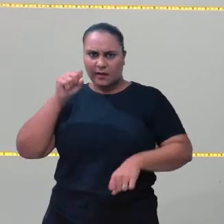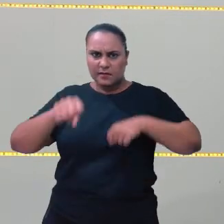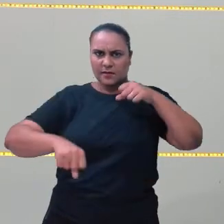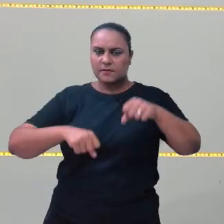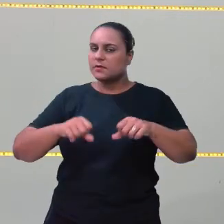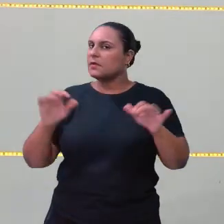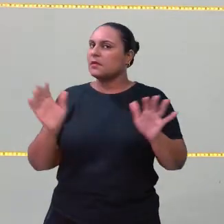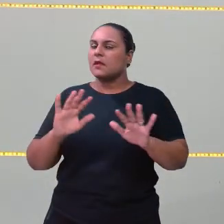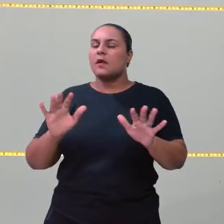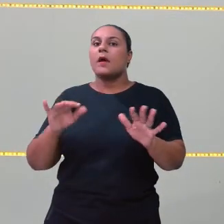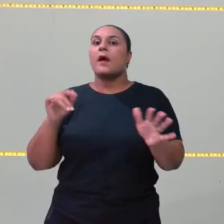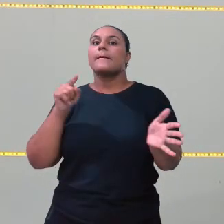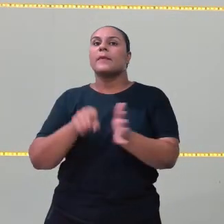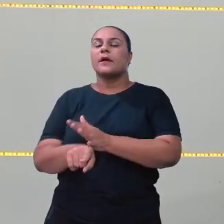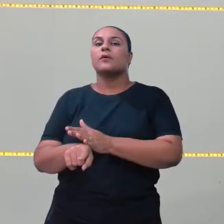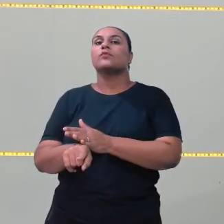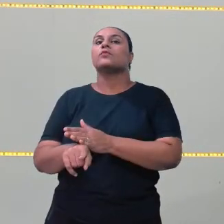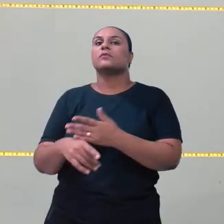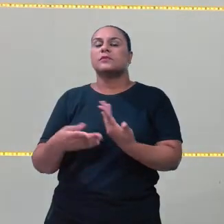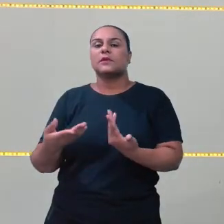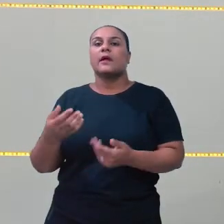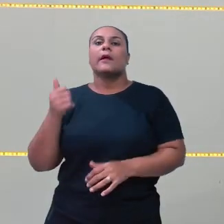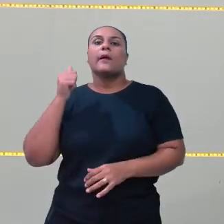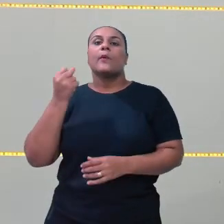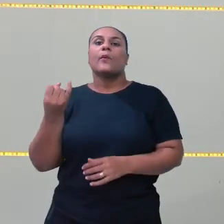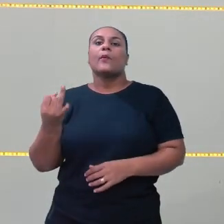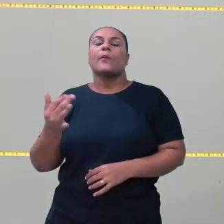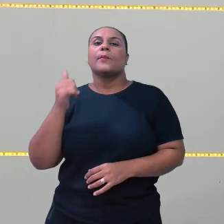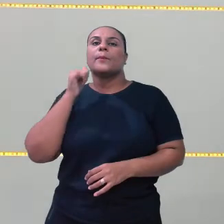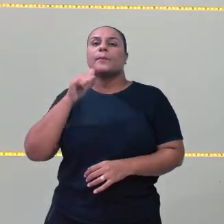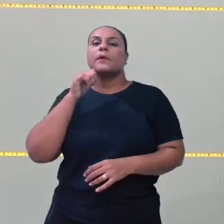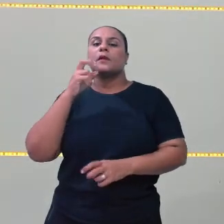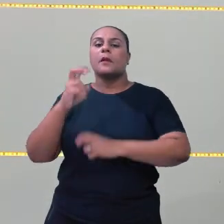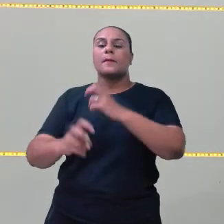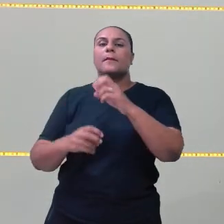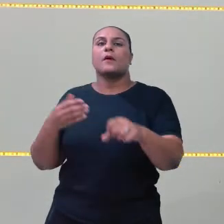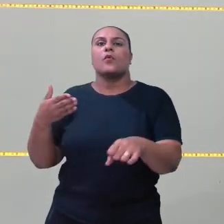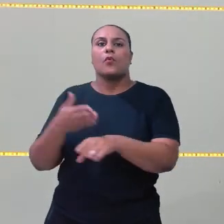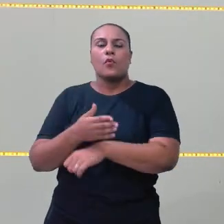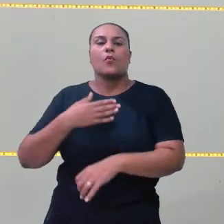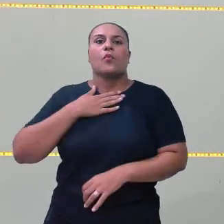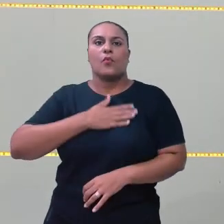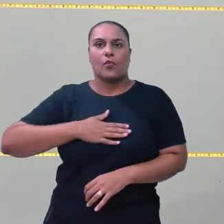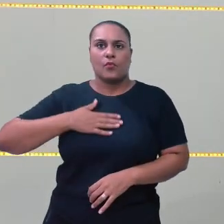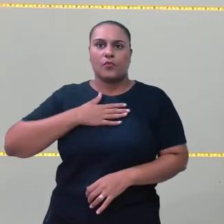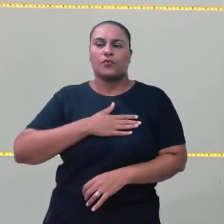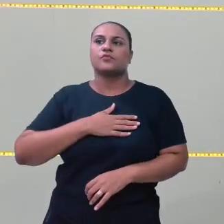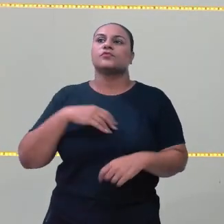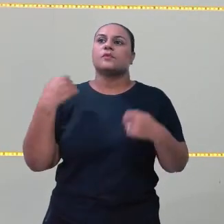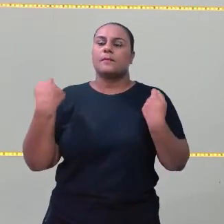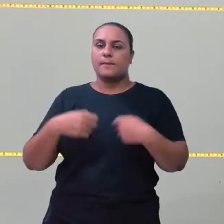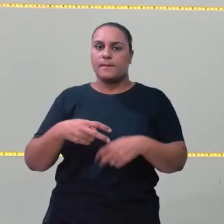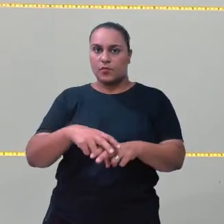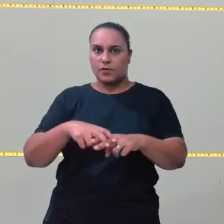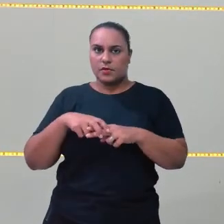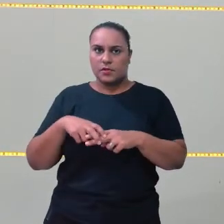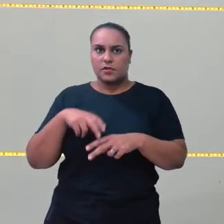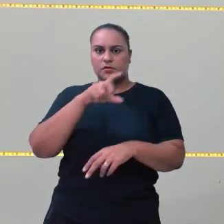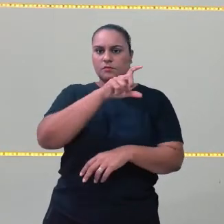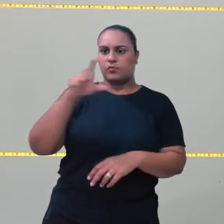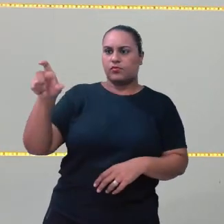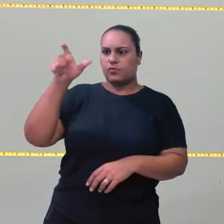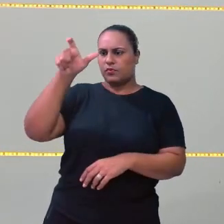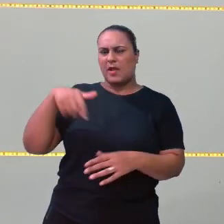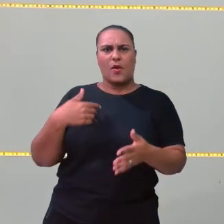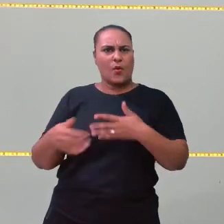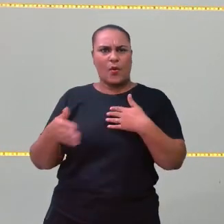quantas meninas gostam de ir ao parque. Por isso que é importante essa leitura da coluna com a linha. Não é qualquer linha,